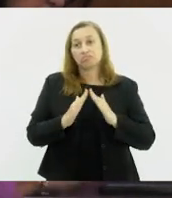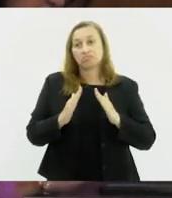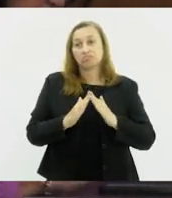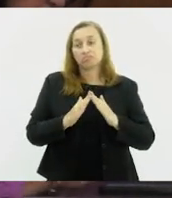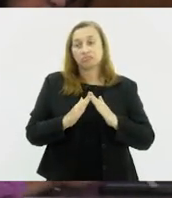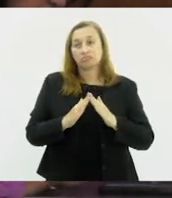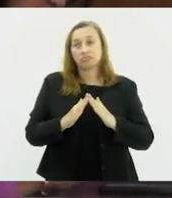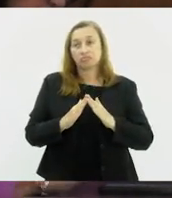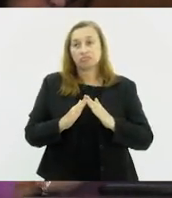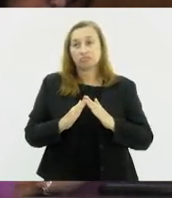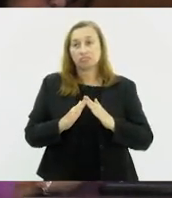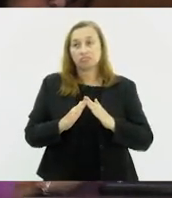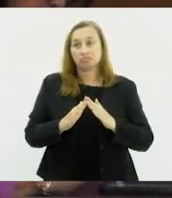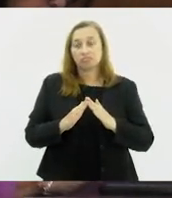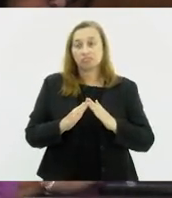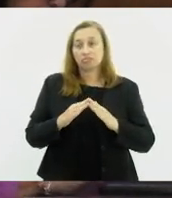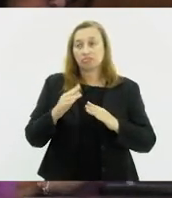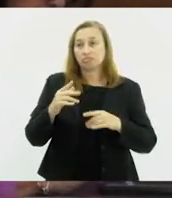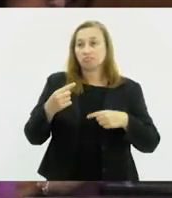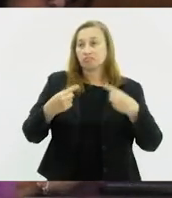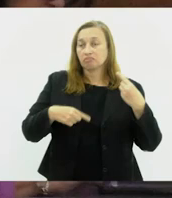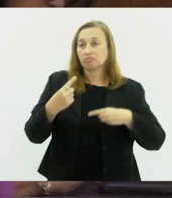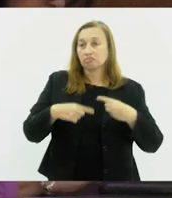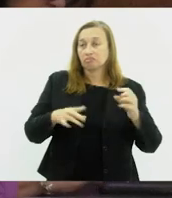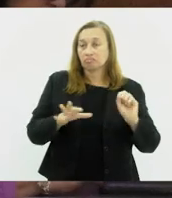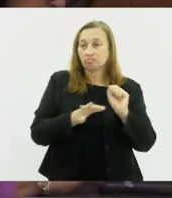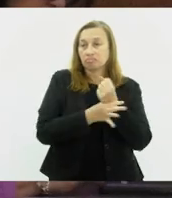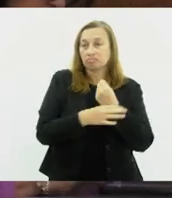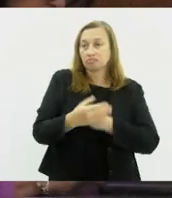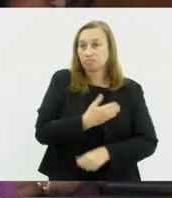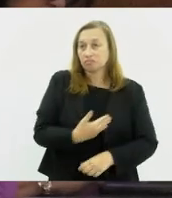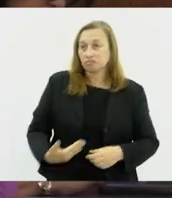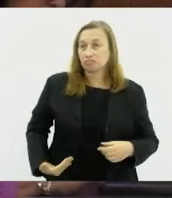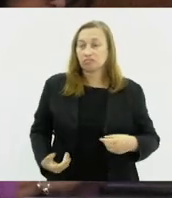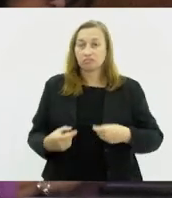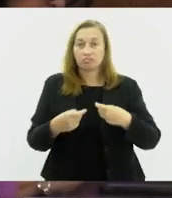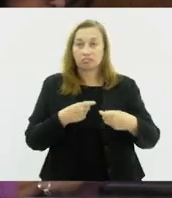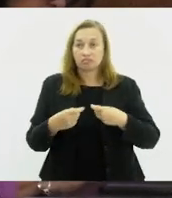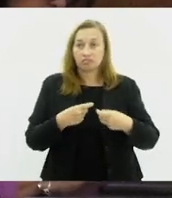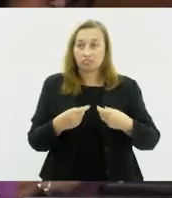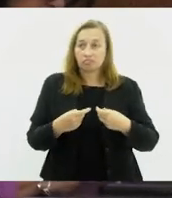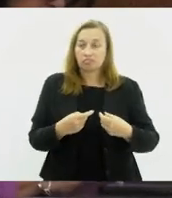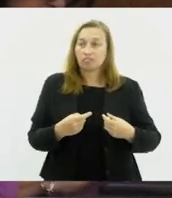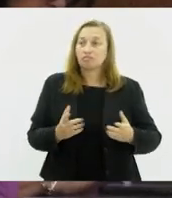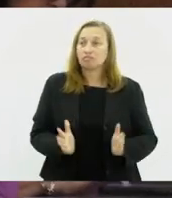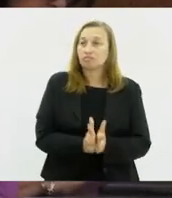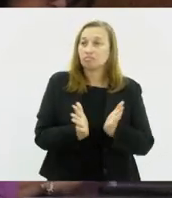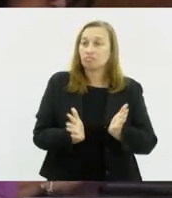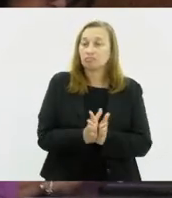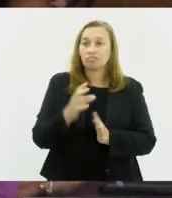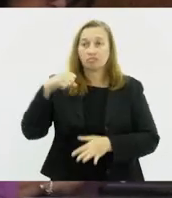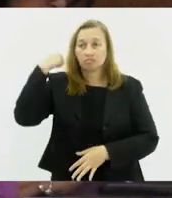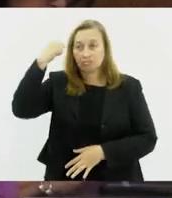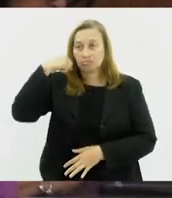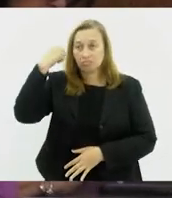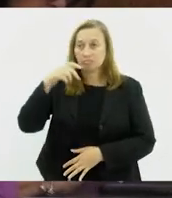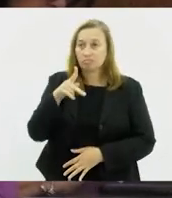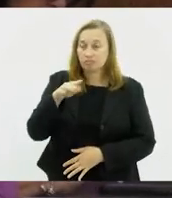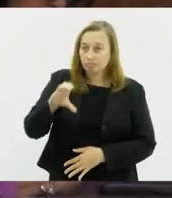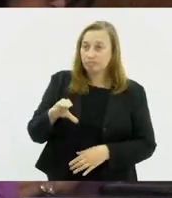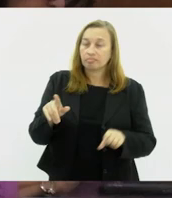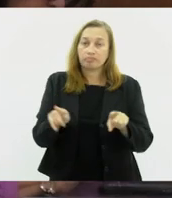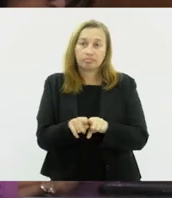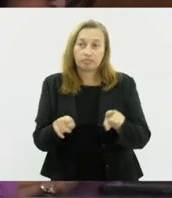promovem com o discurso da Segurança Pública com o discurso da Guerra aos pobres né os senadores que estão votando a peec também